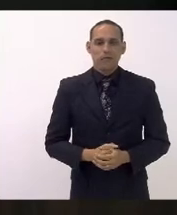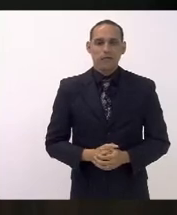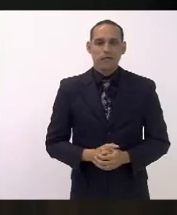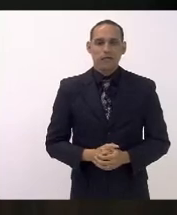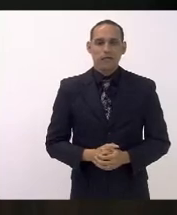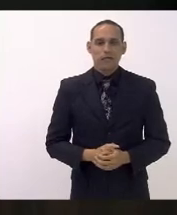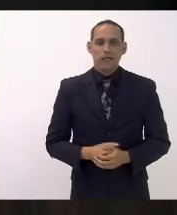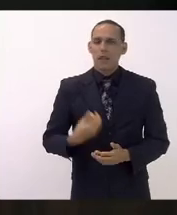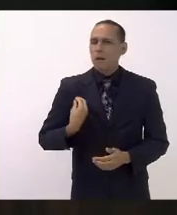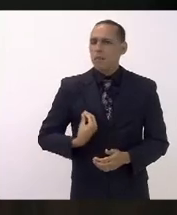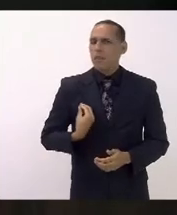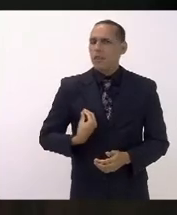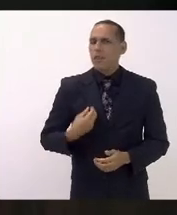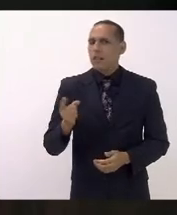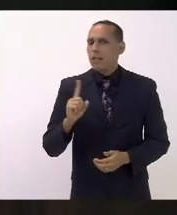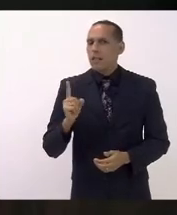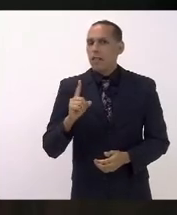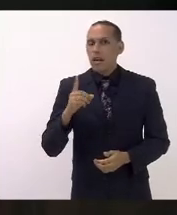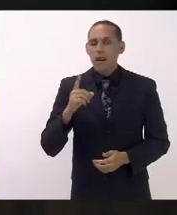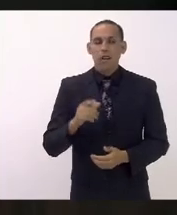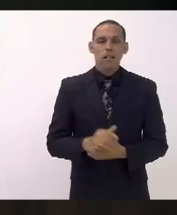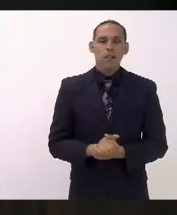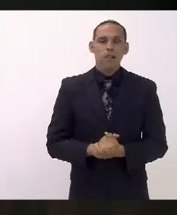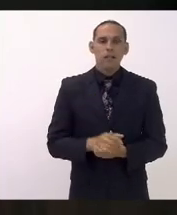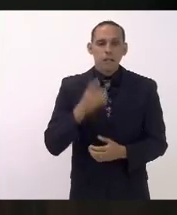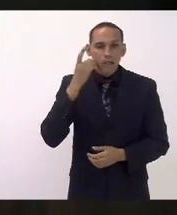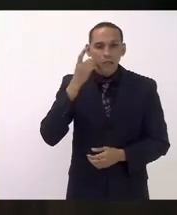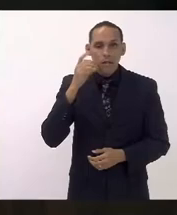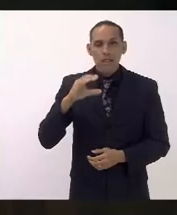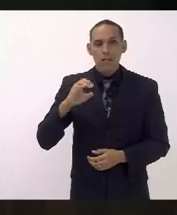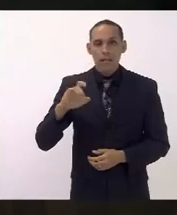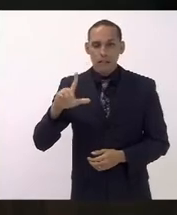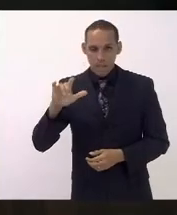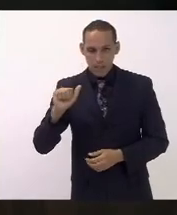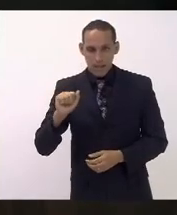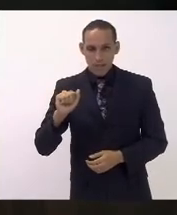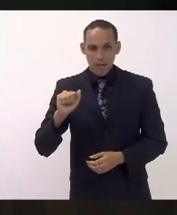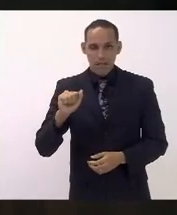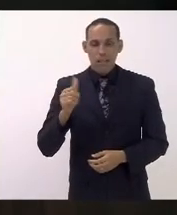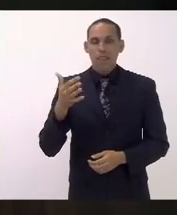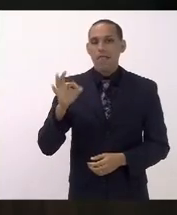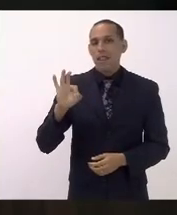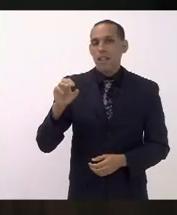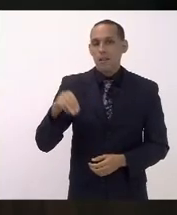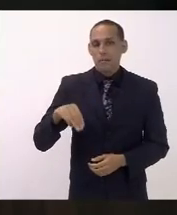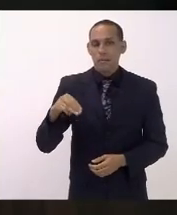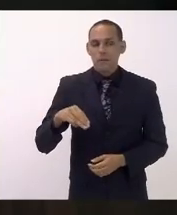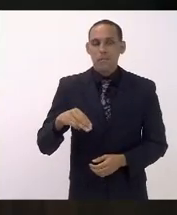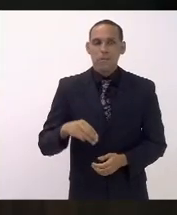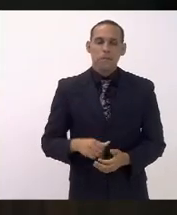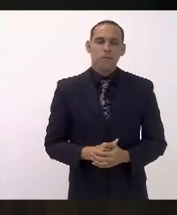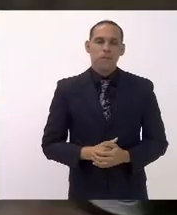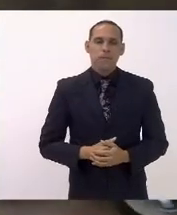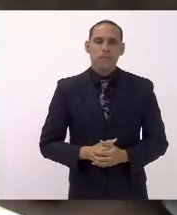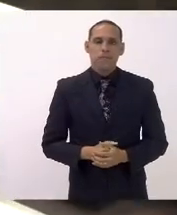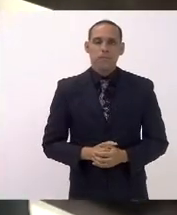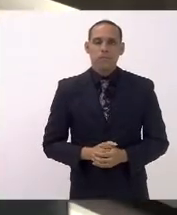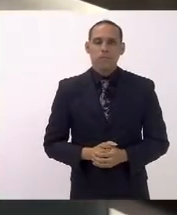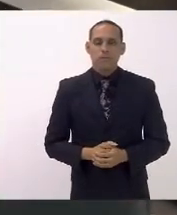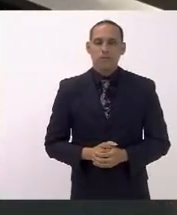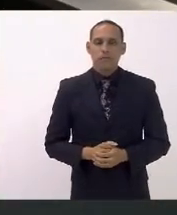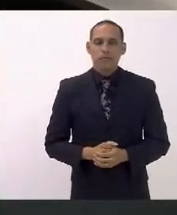Não se encontrando presente. Próxima oradora inscrita é a nobre deputada Célia Jordão. Vossa Excelência dispõe de 10 minutos no tempo regimental.